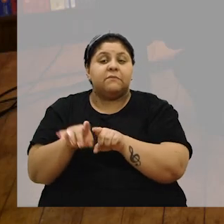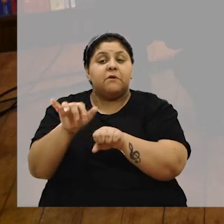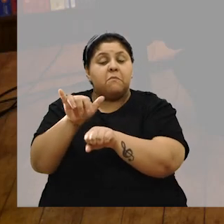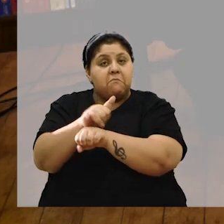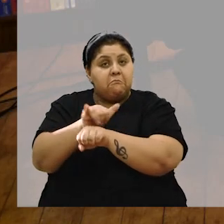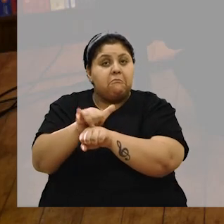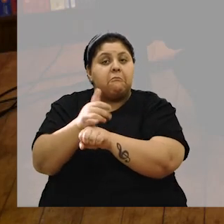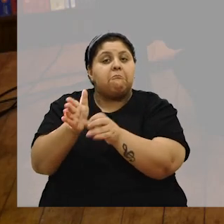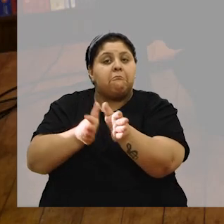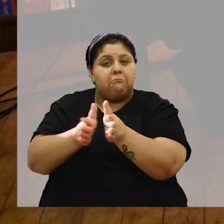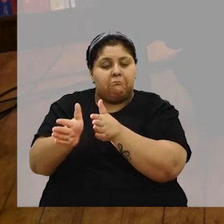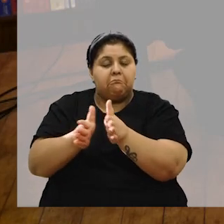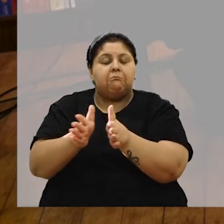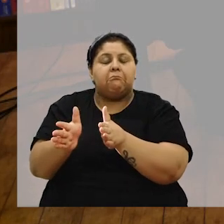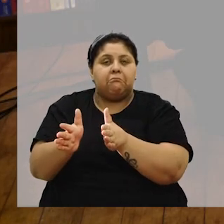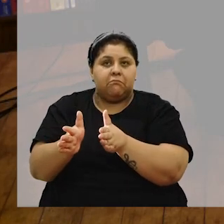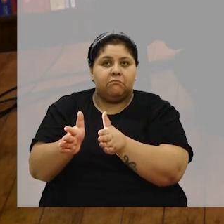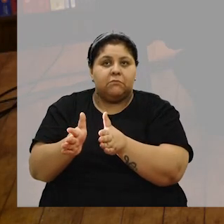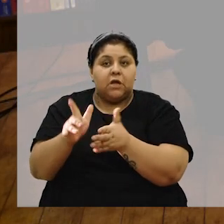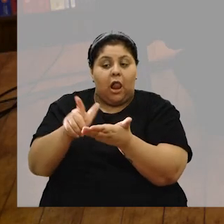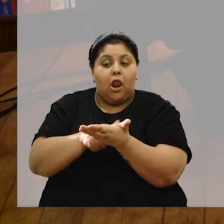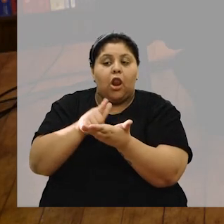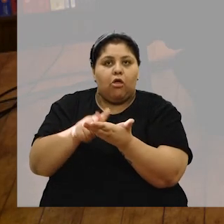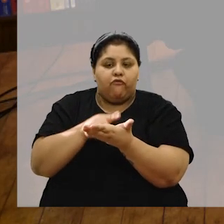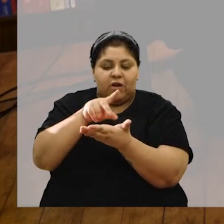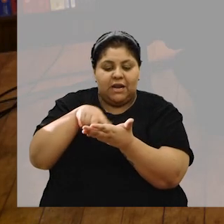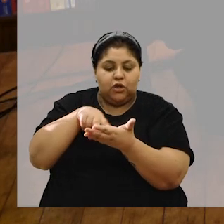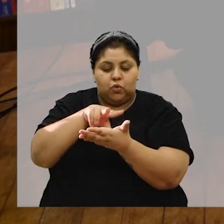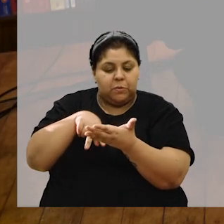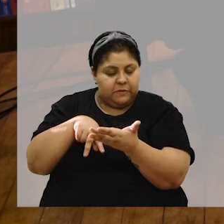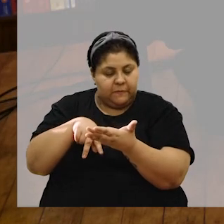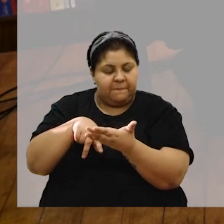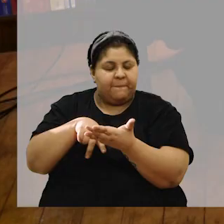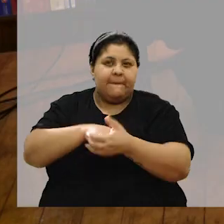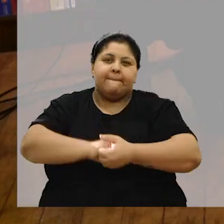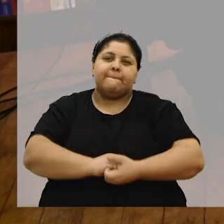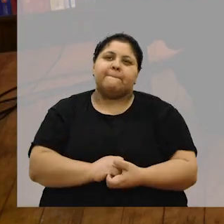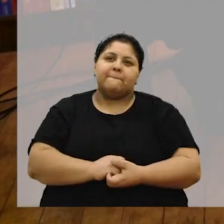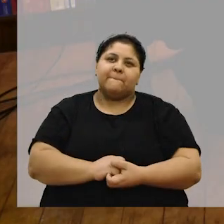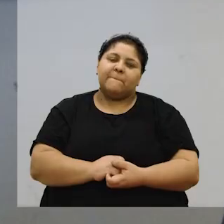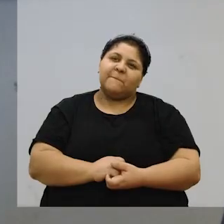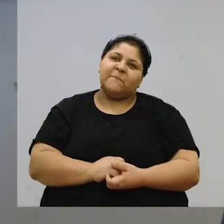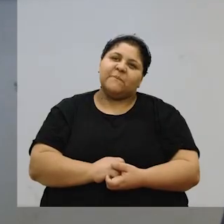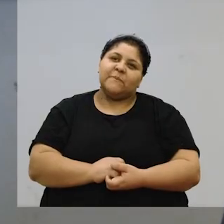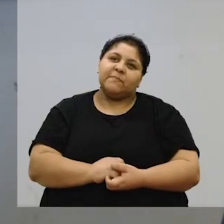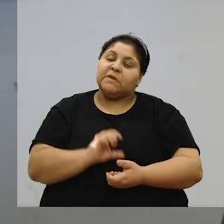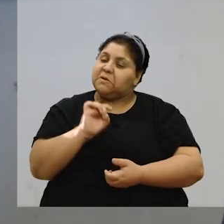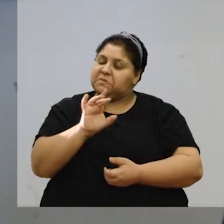Então também é uma ferramenta de acesso ao livro, né? À leitura.